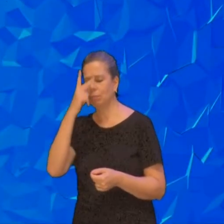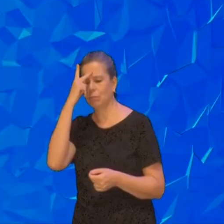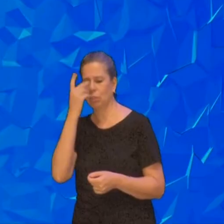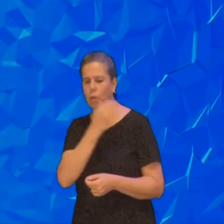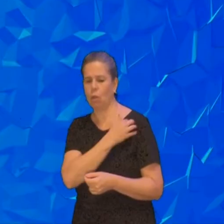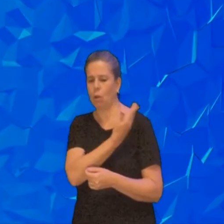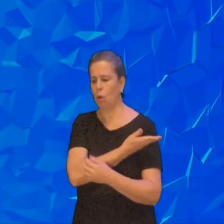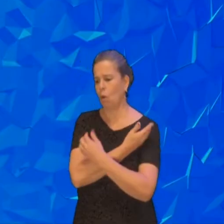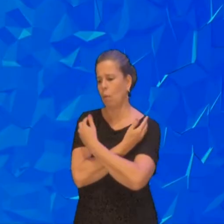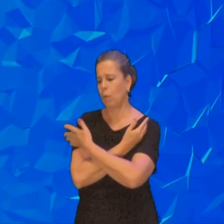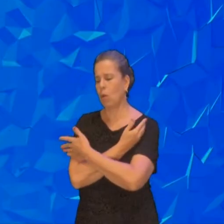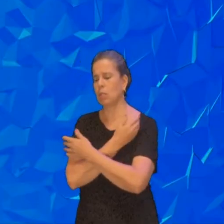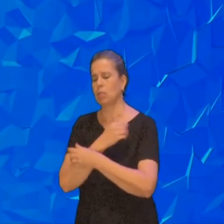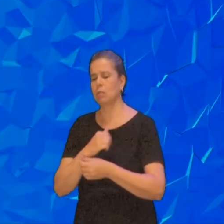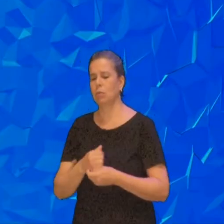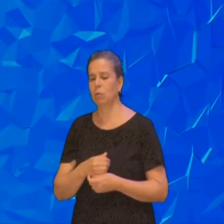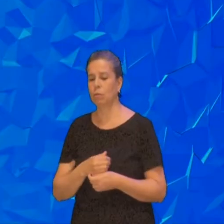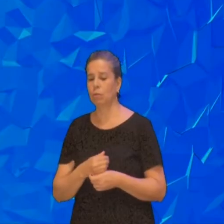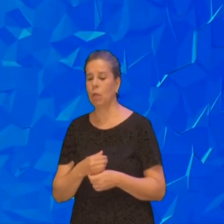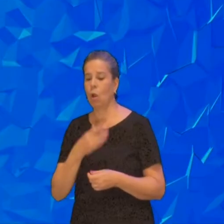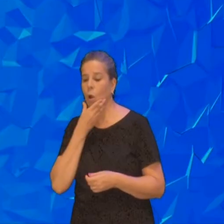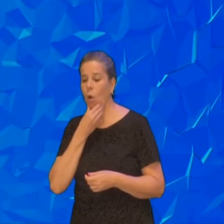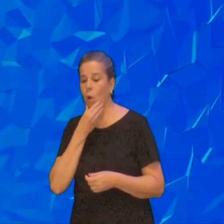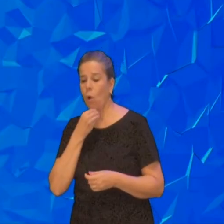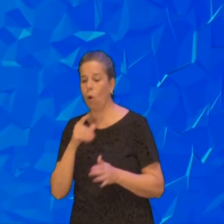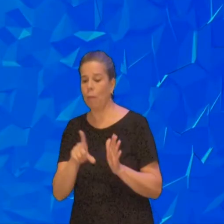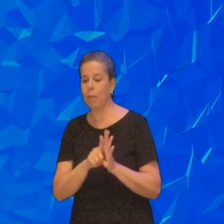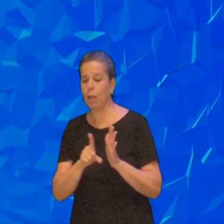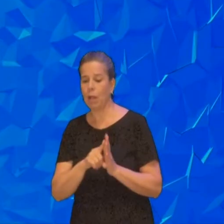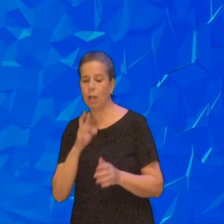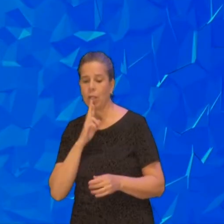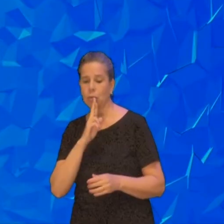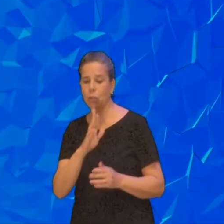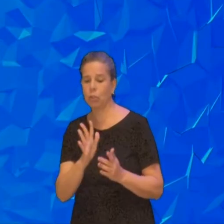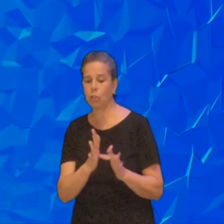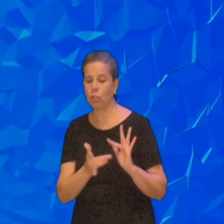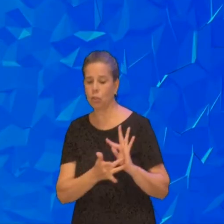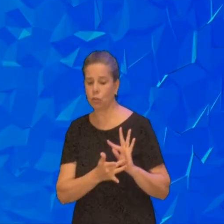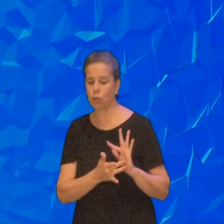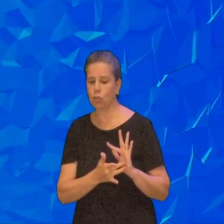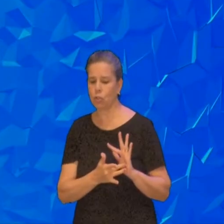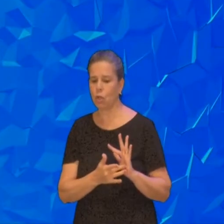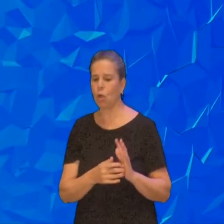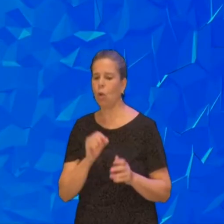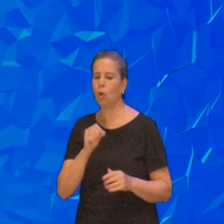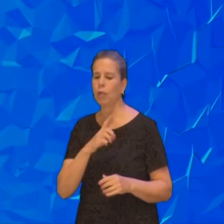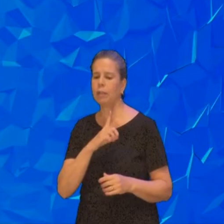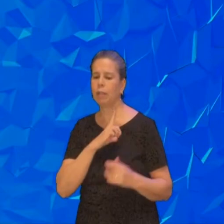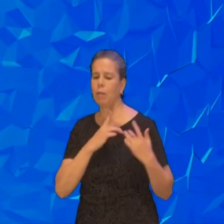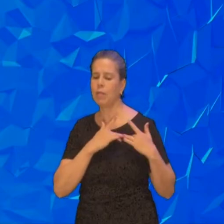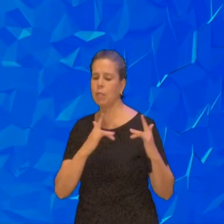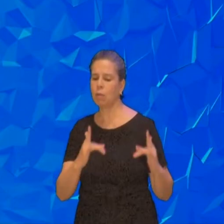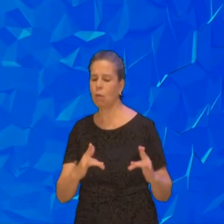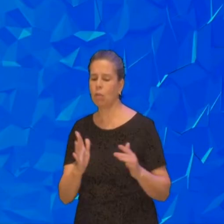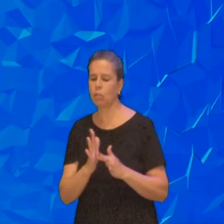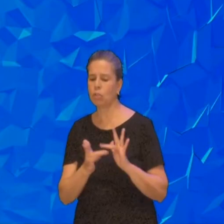doutor da lei respondeu: aquele que teve misericórdia dele. Então Jesus lhe disse: vai e faze o